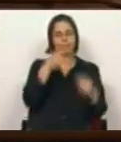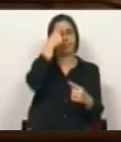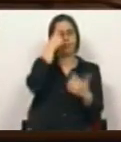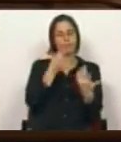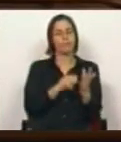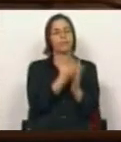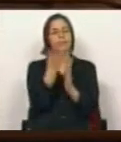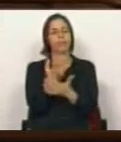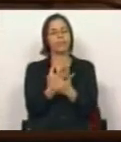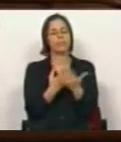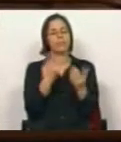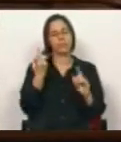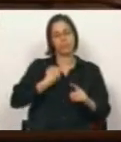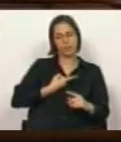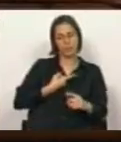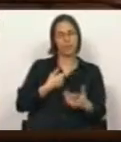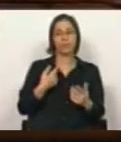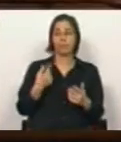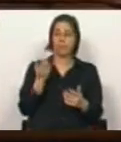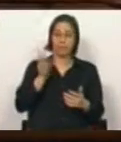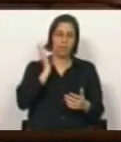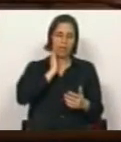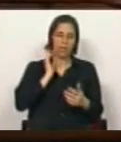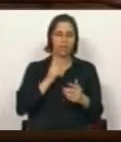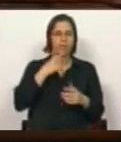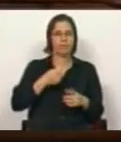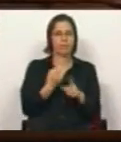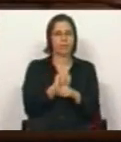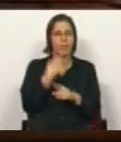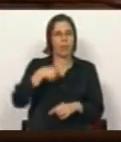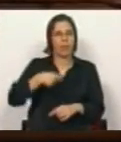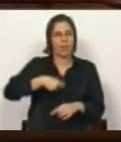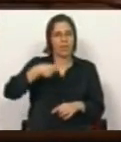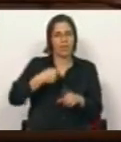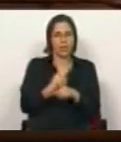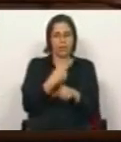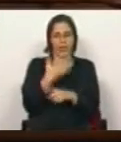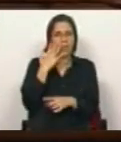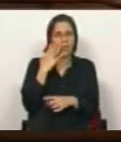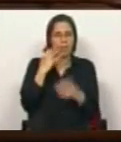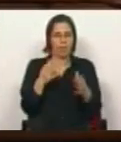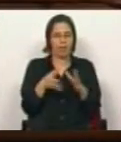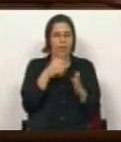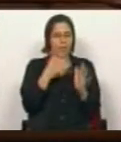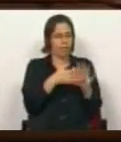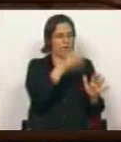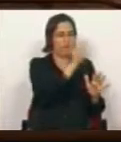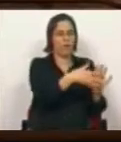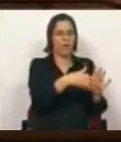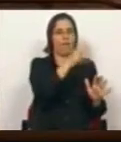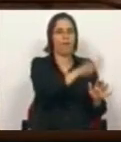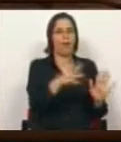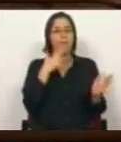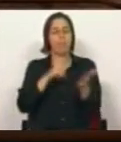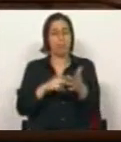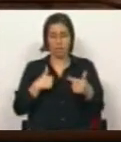são muitas vezes obrigados a trazer consigo um conjunto significativo de plásticos, ainda por cima descartáveis, do qual não